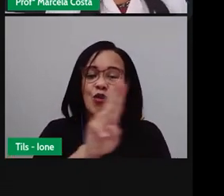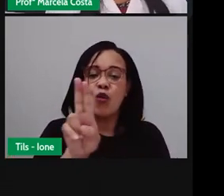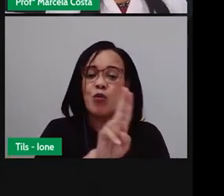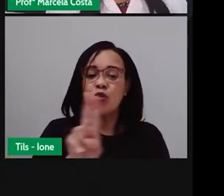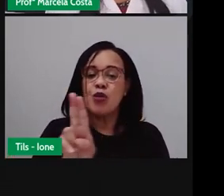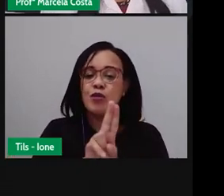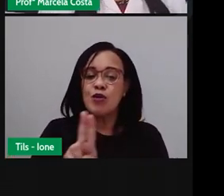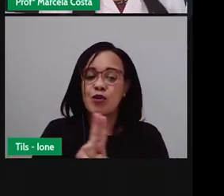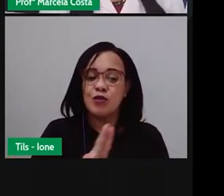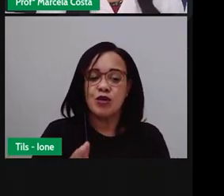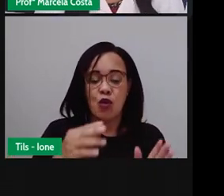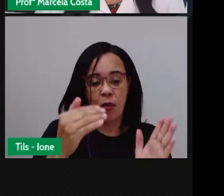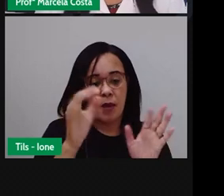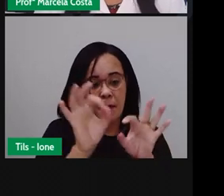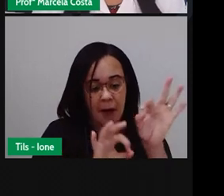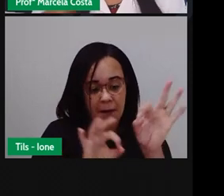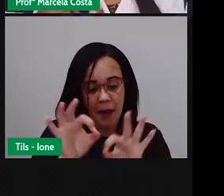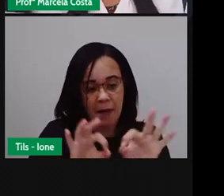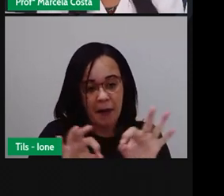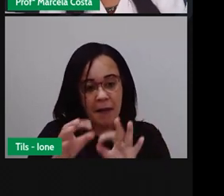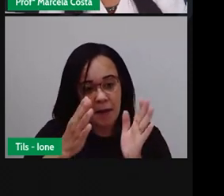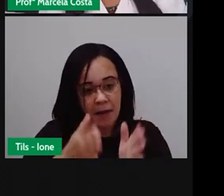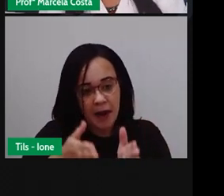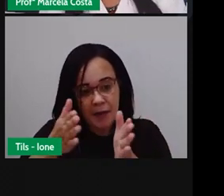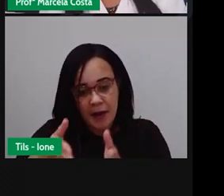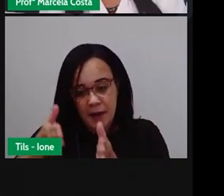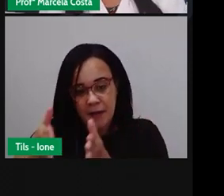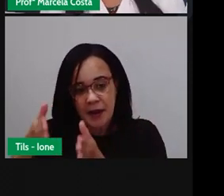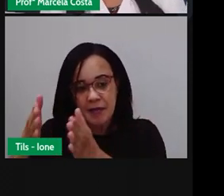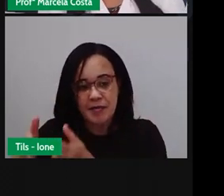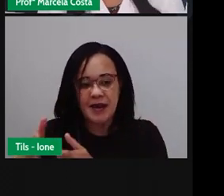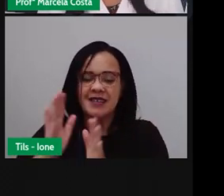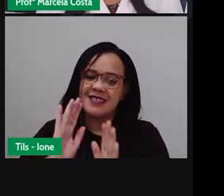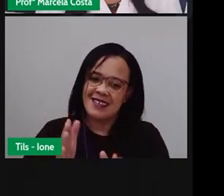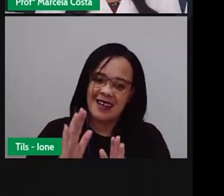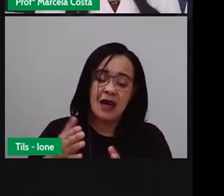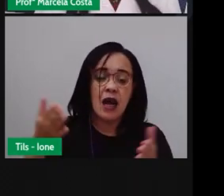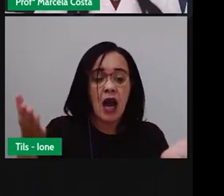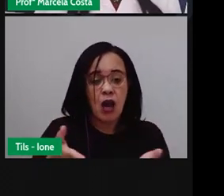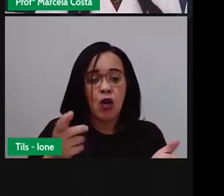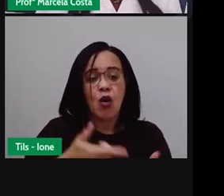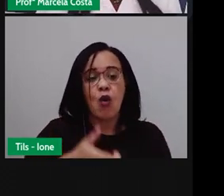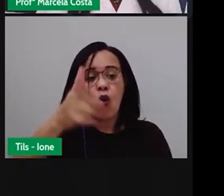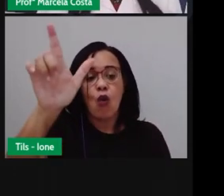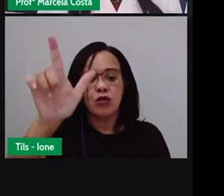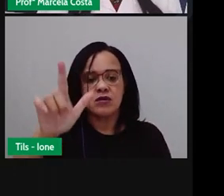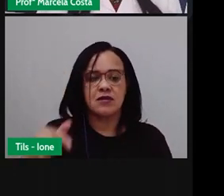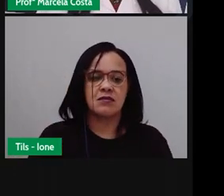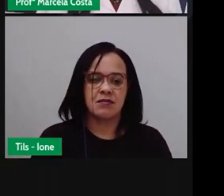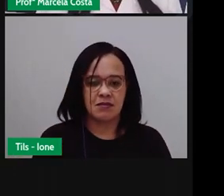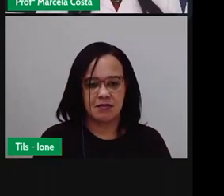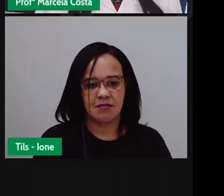ordem alfabética. Agora eu vou mostrar outra imagem, tá bom?